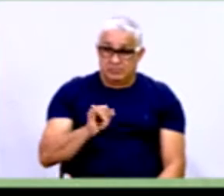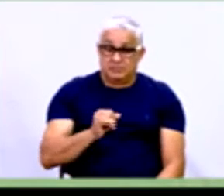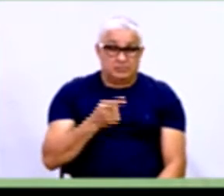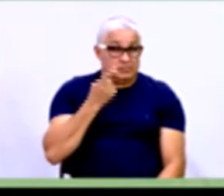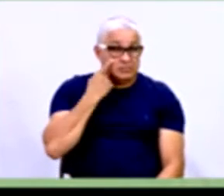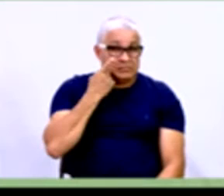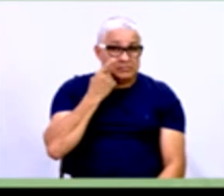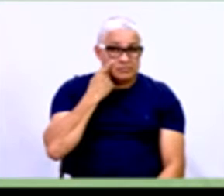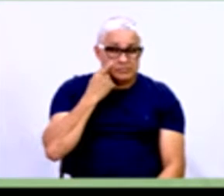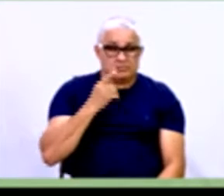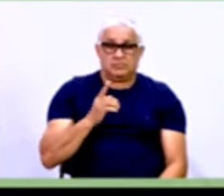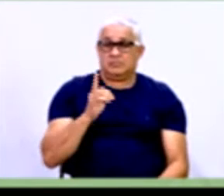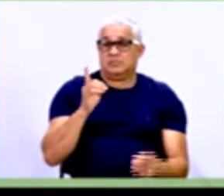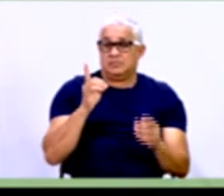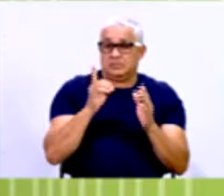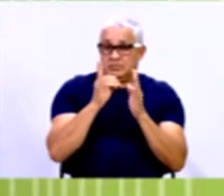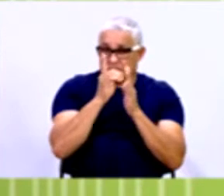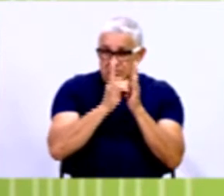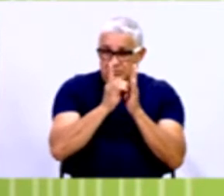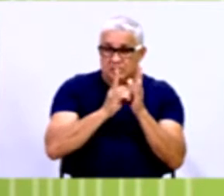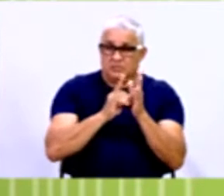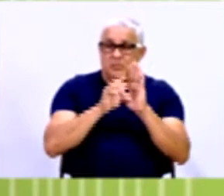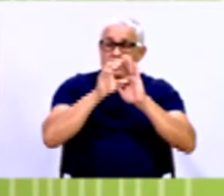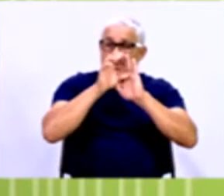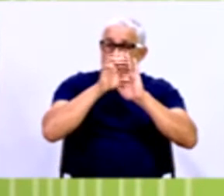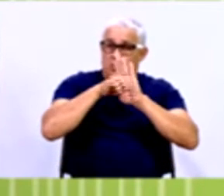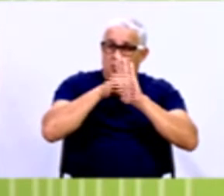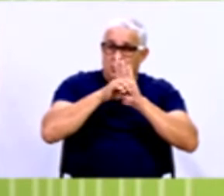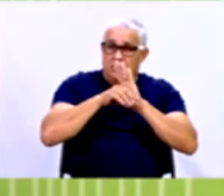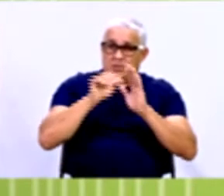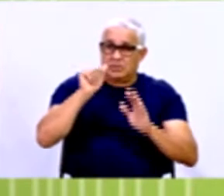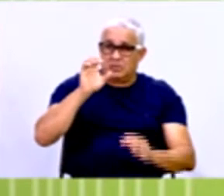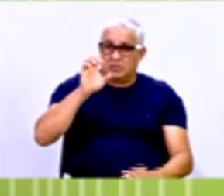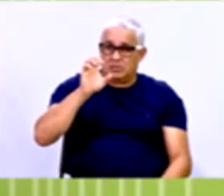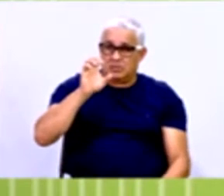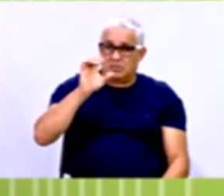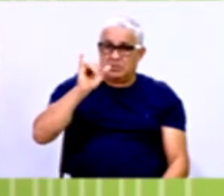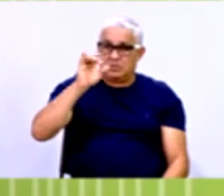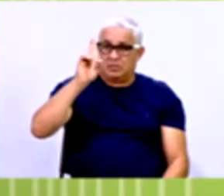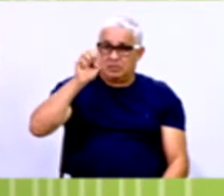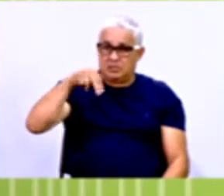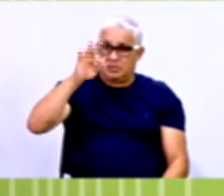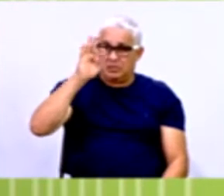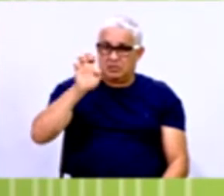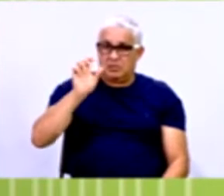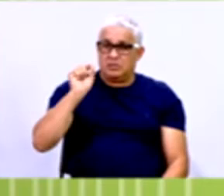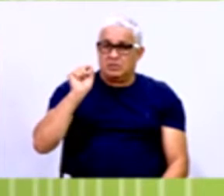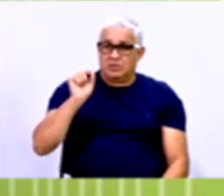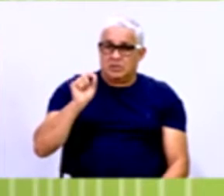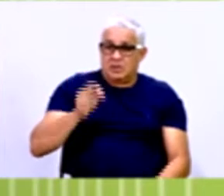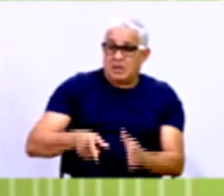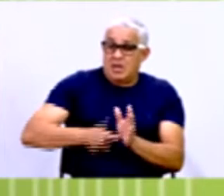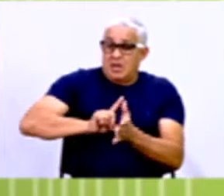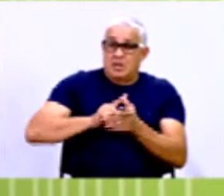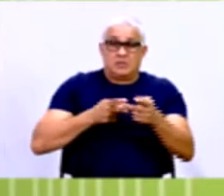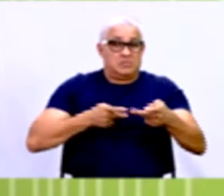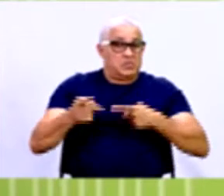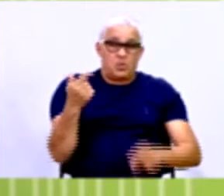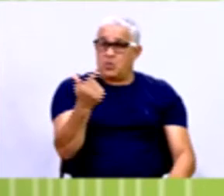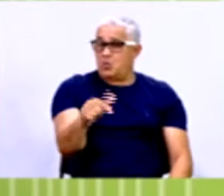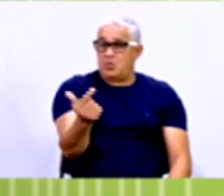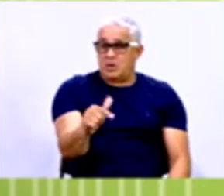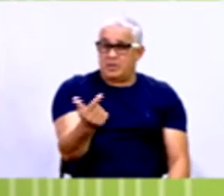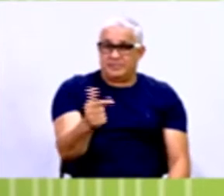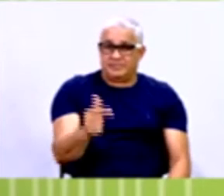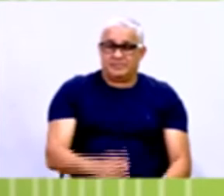no dicionário, o conceito de acidente é o quê? É todo ato que não foi planejado, é todo ato que não